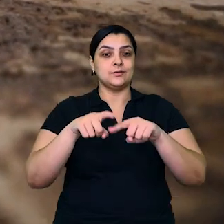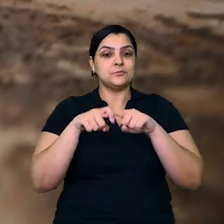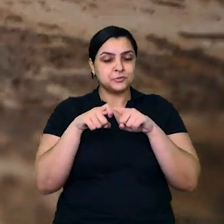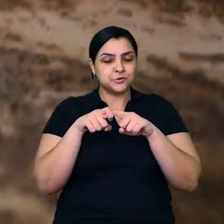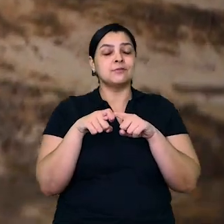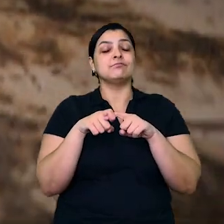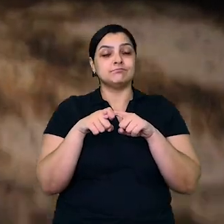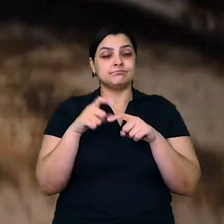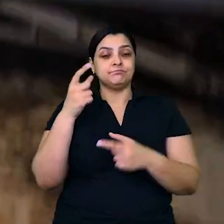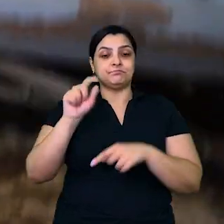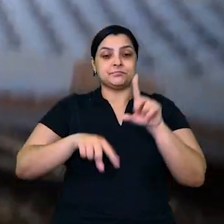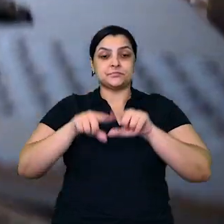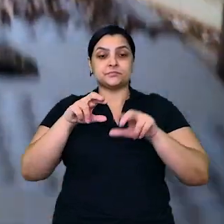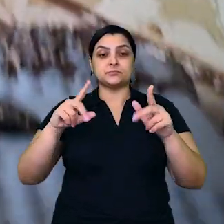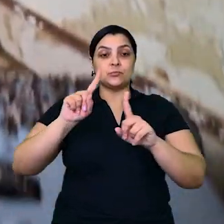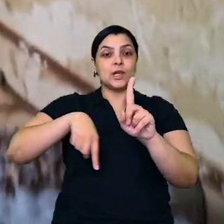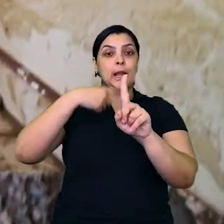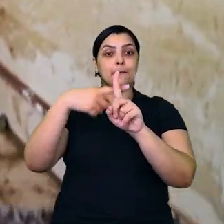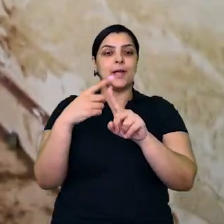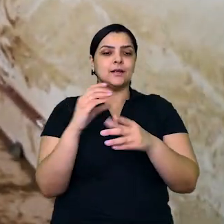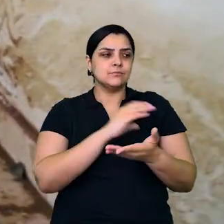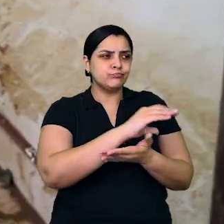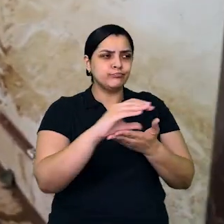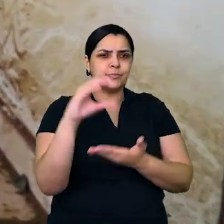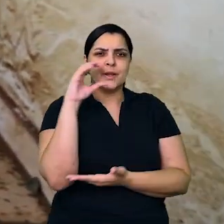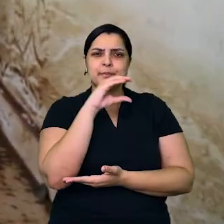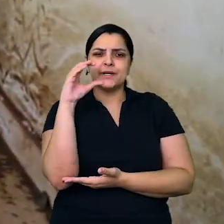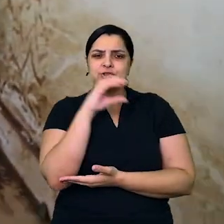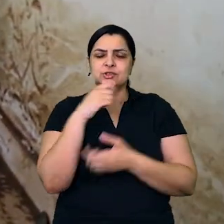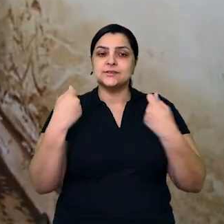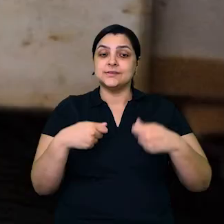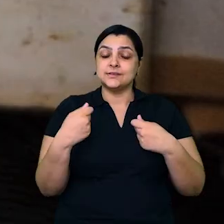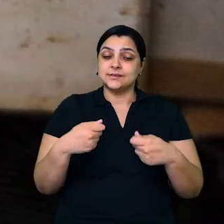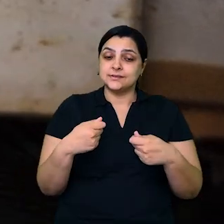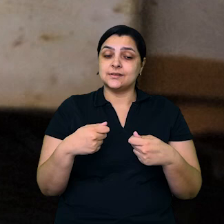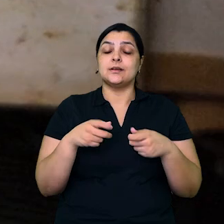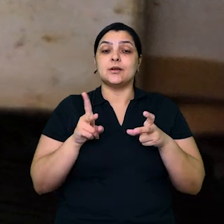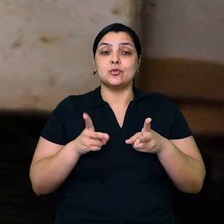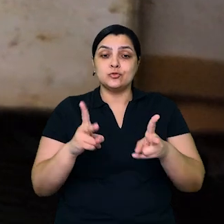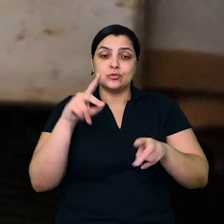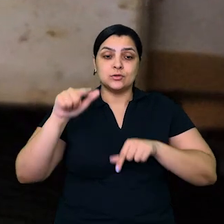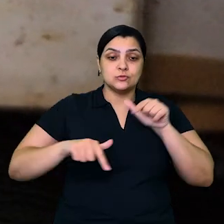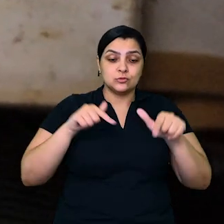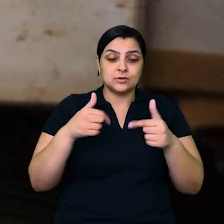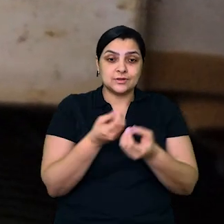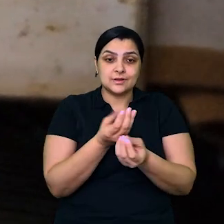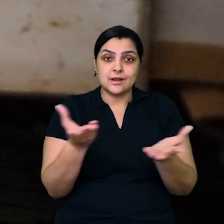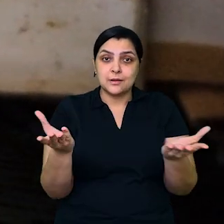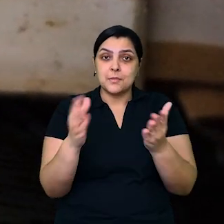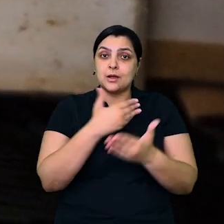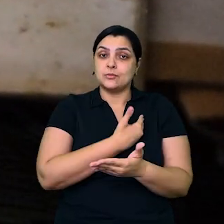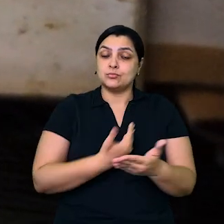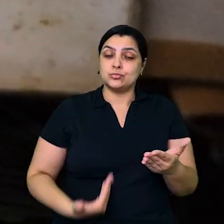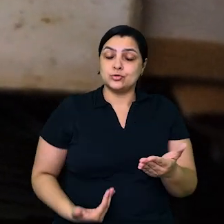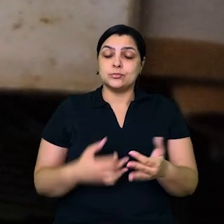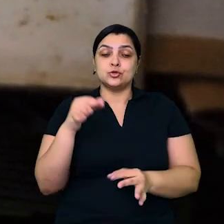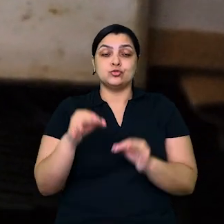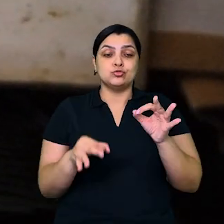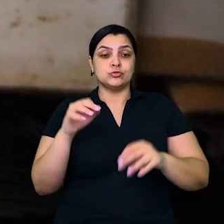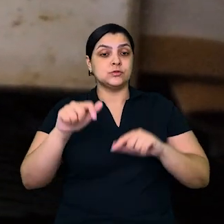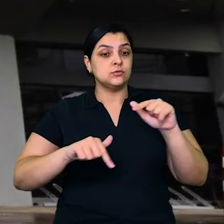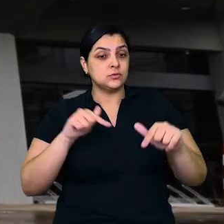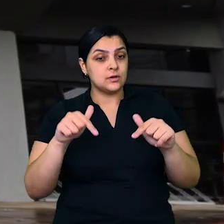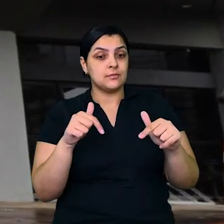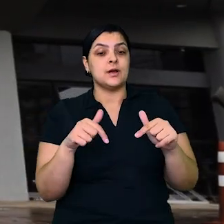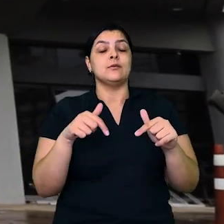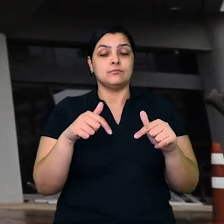A medida prevê recursos extras para atender emergências necessárias à continuidade da prestação dos serviços públicos da Justiça do